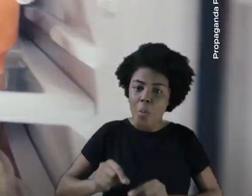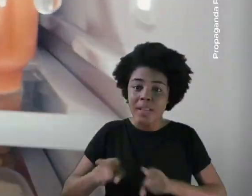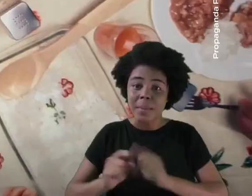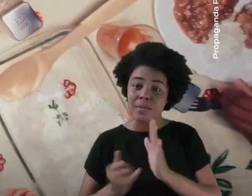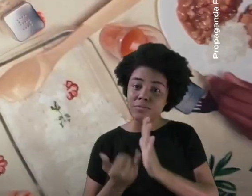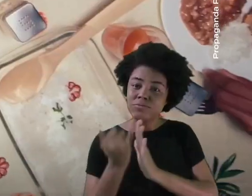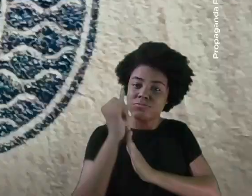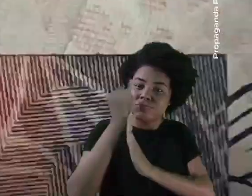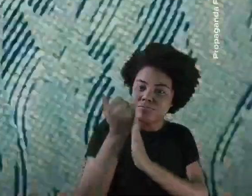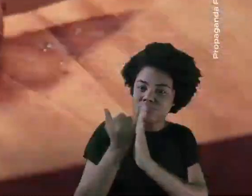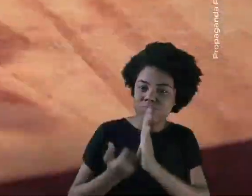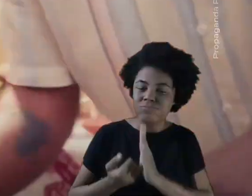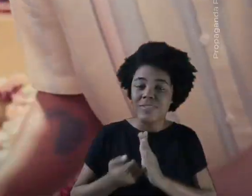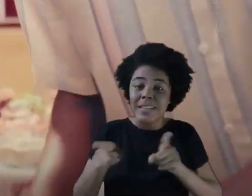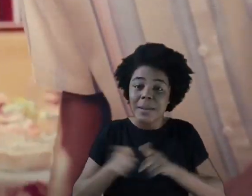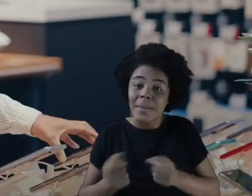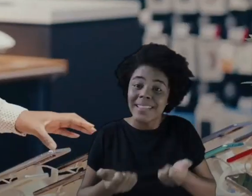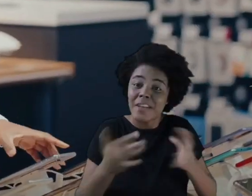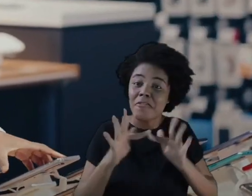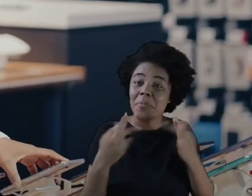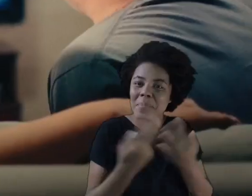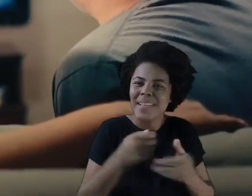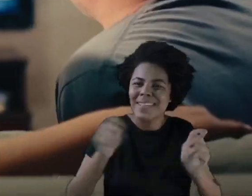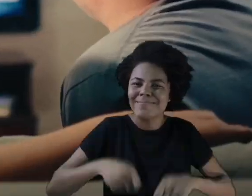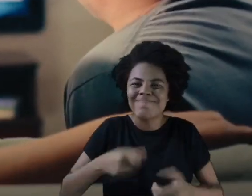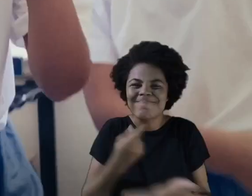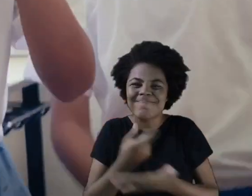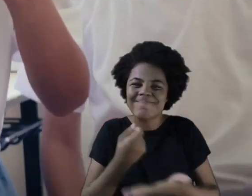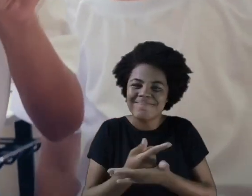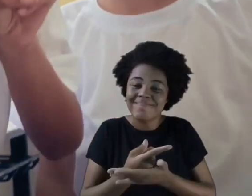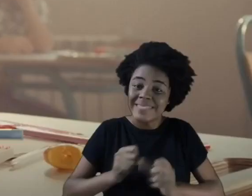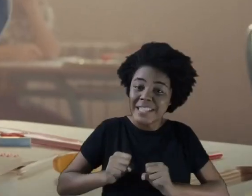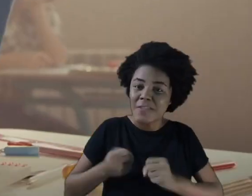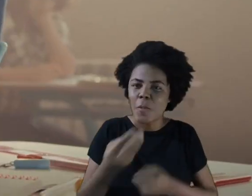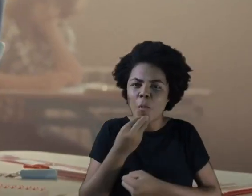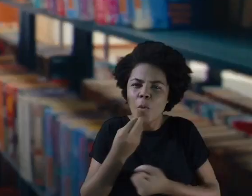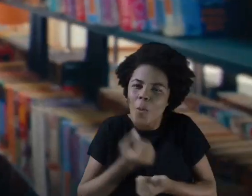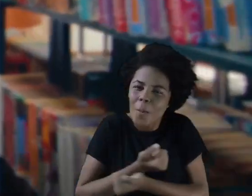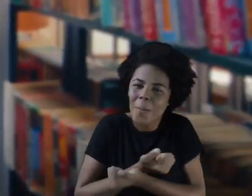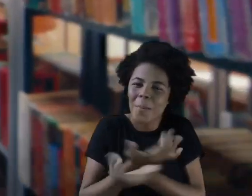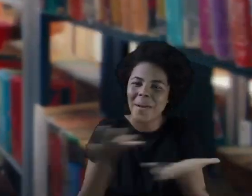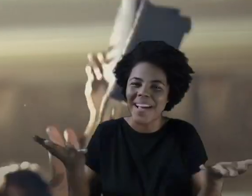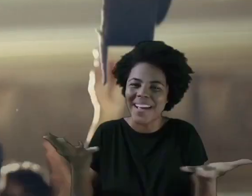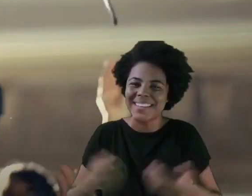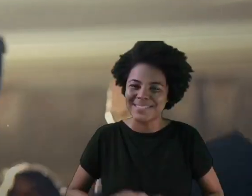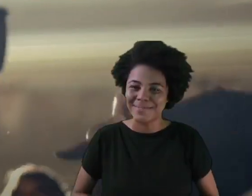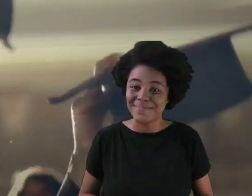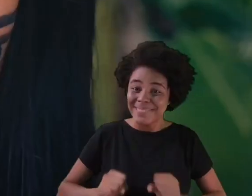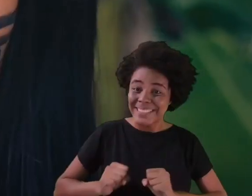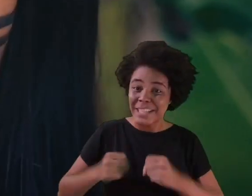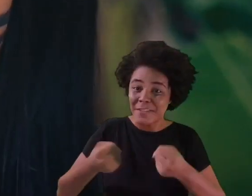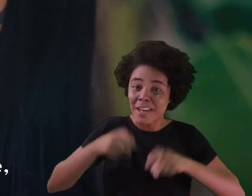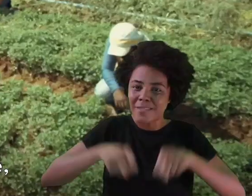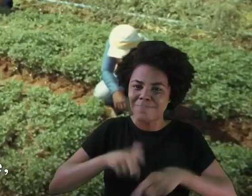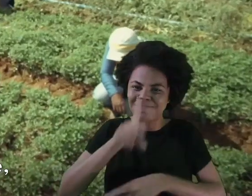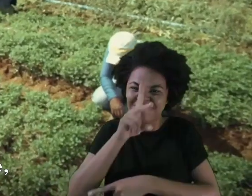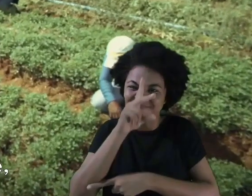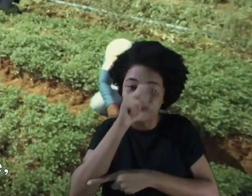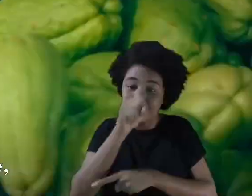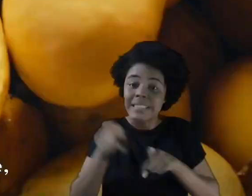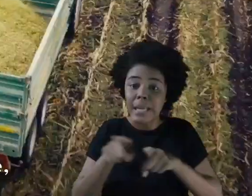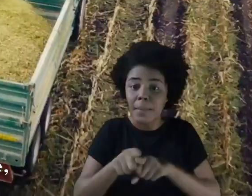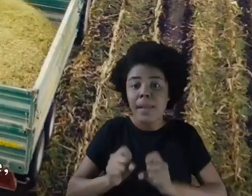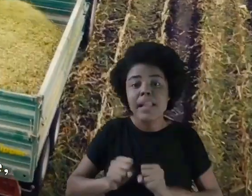inflação baixa e mais poder de compra para as famílias. A gente defende oportunidades para todos. Defende